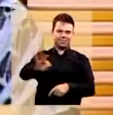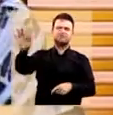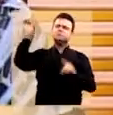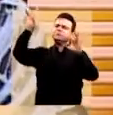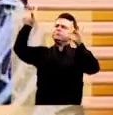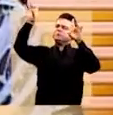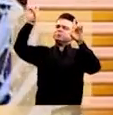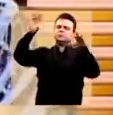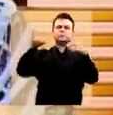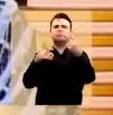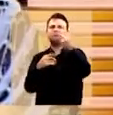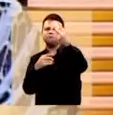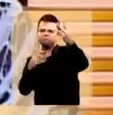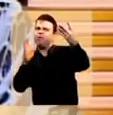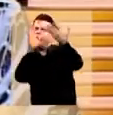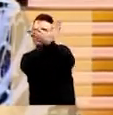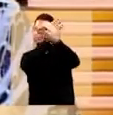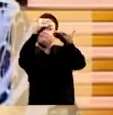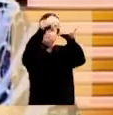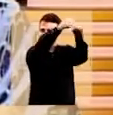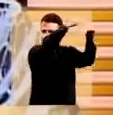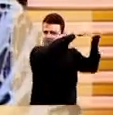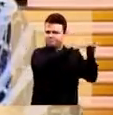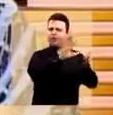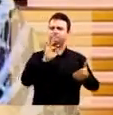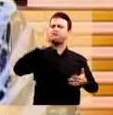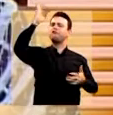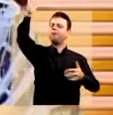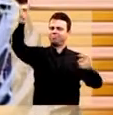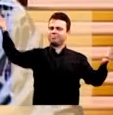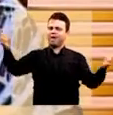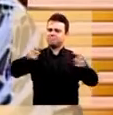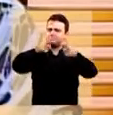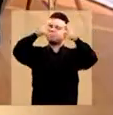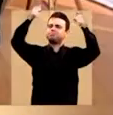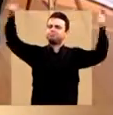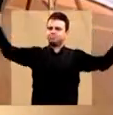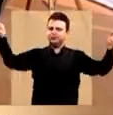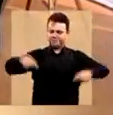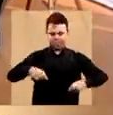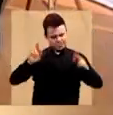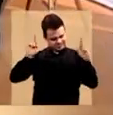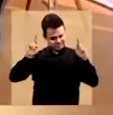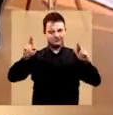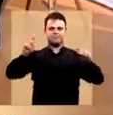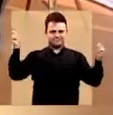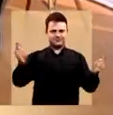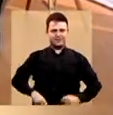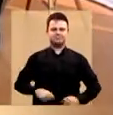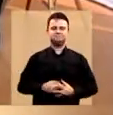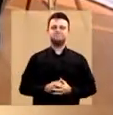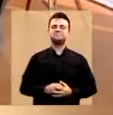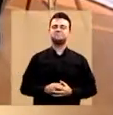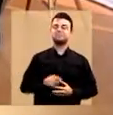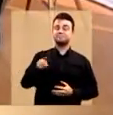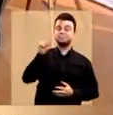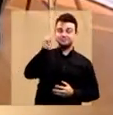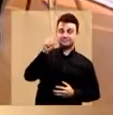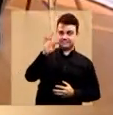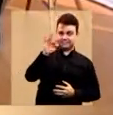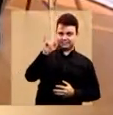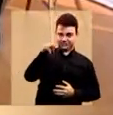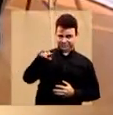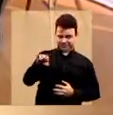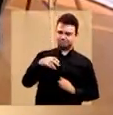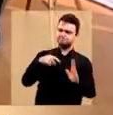né? Uhum. São raros, né? Mas ainda chegaremos. Chegaremos lá, né, Cecília? Opa! Chegaremos. Ô, Tati, a gente está falando aqui